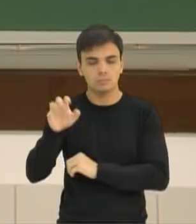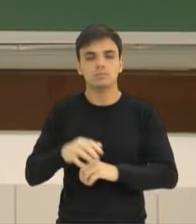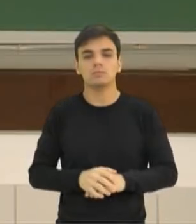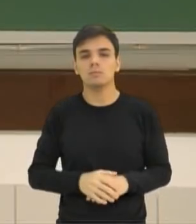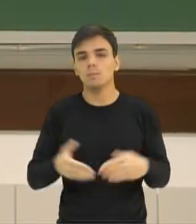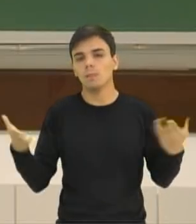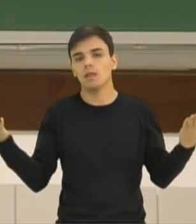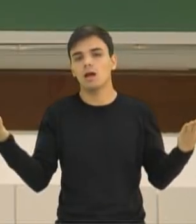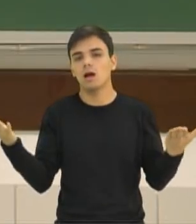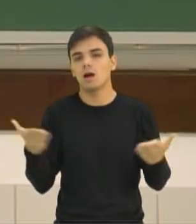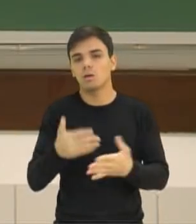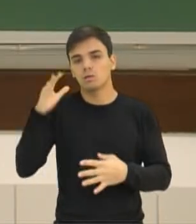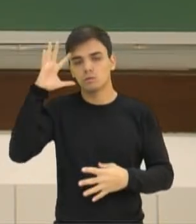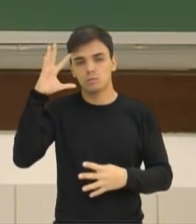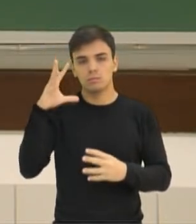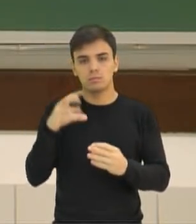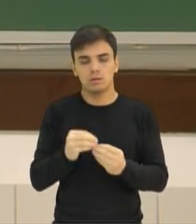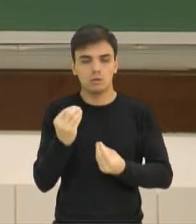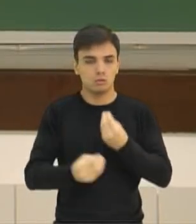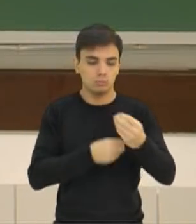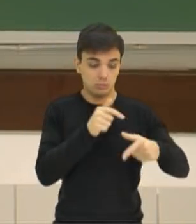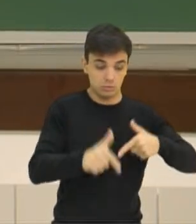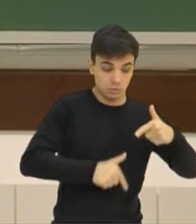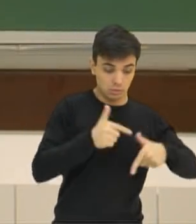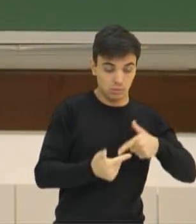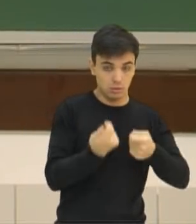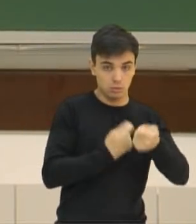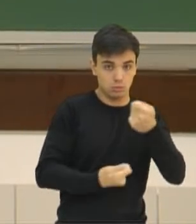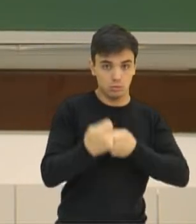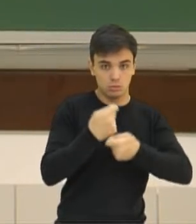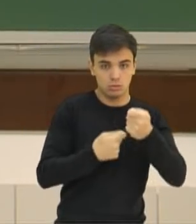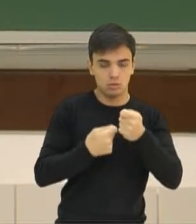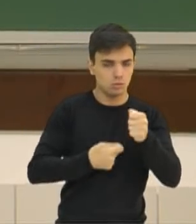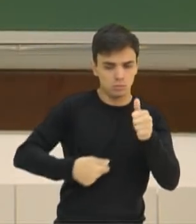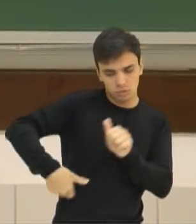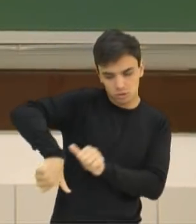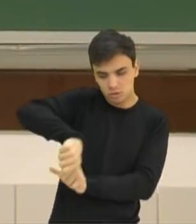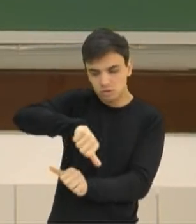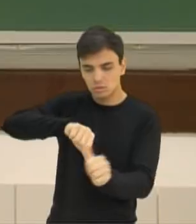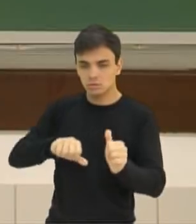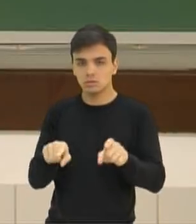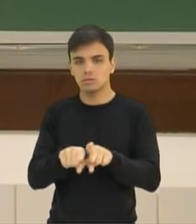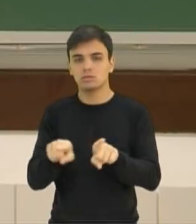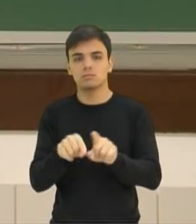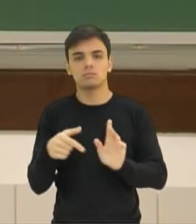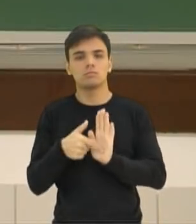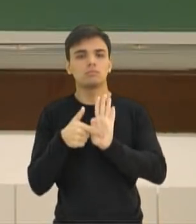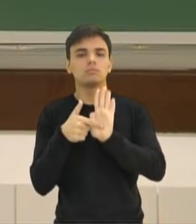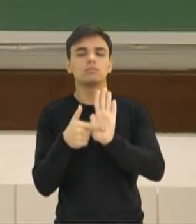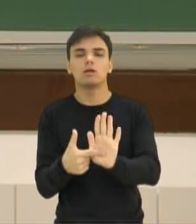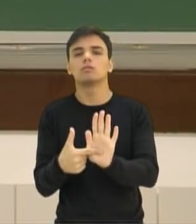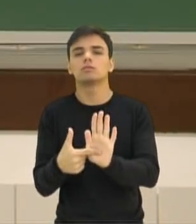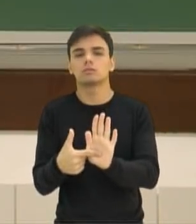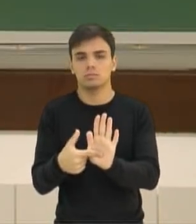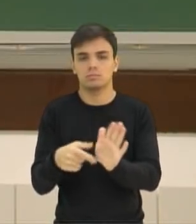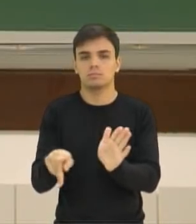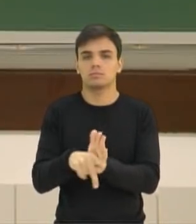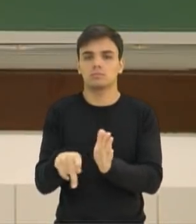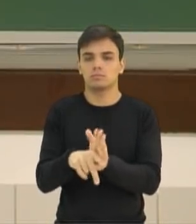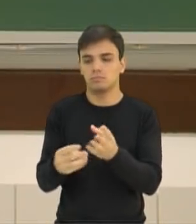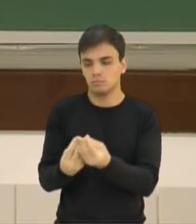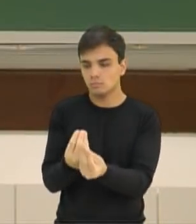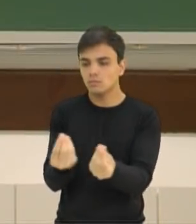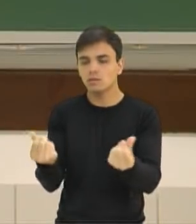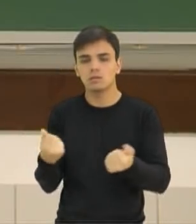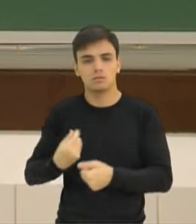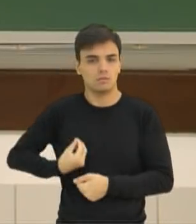vamos entender como essas atividades econômicas se revertem ou são demonstradas na qualidade de vida